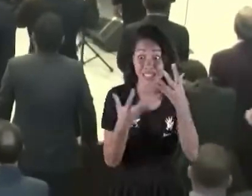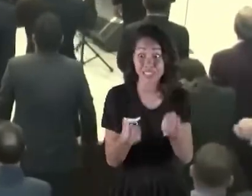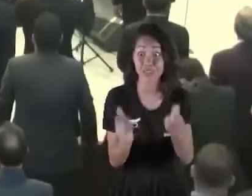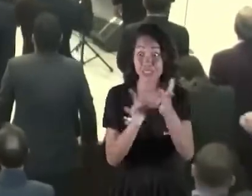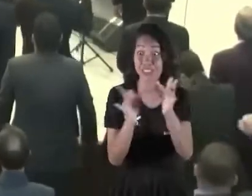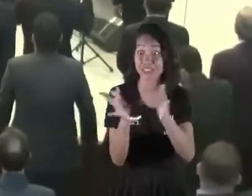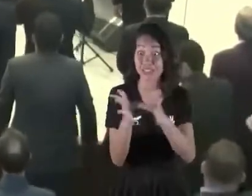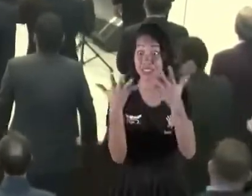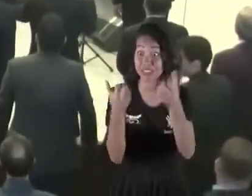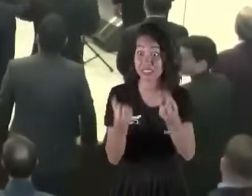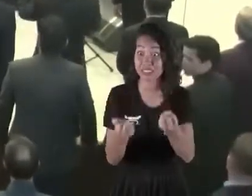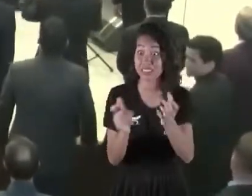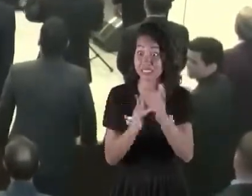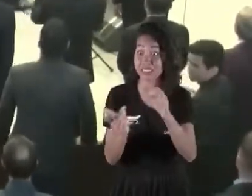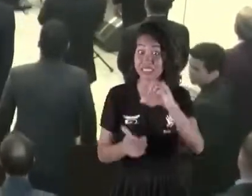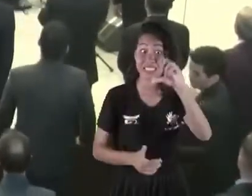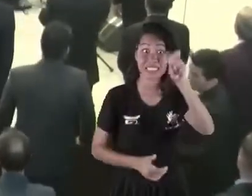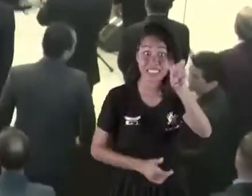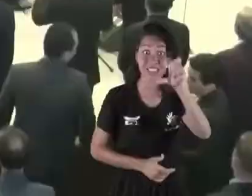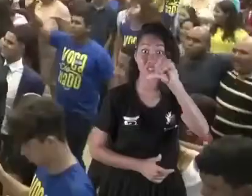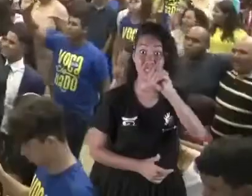No Congresso da Umadecre,